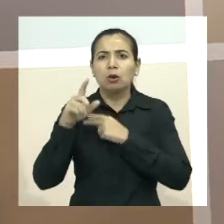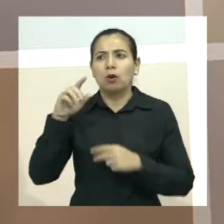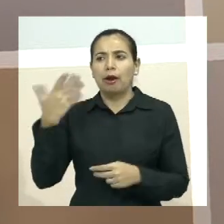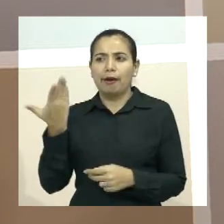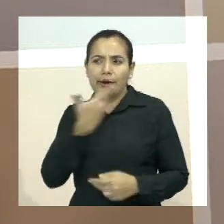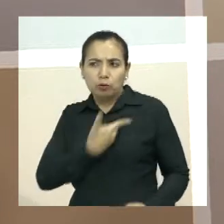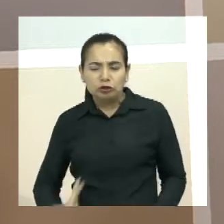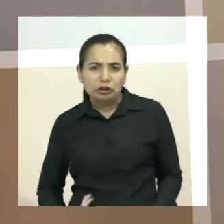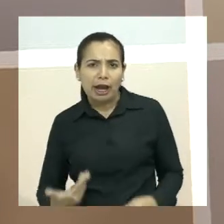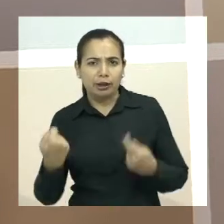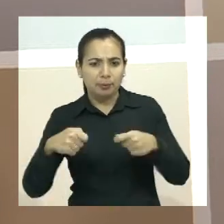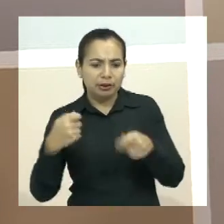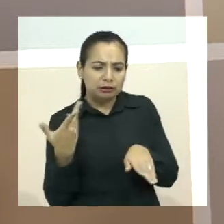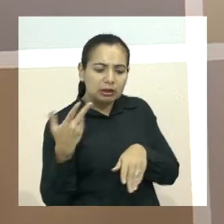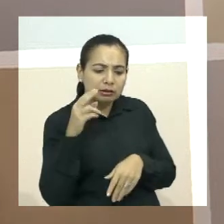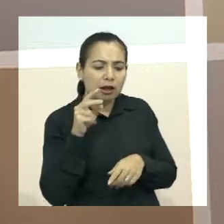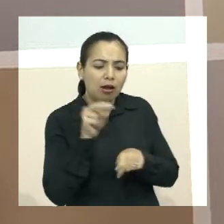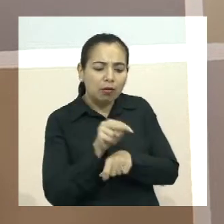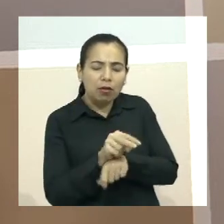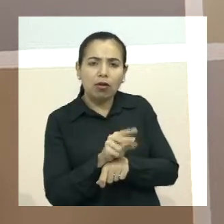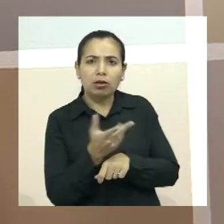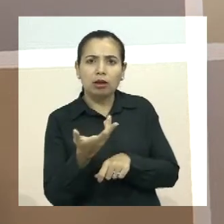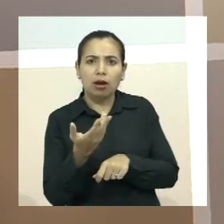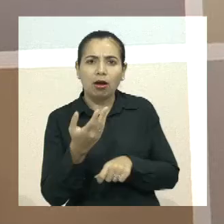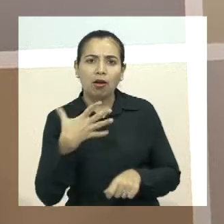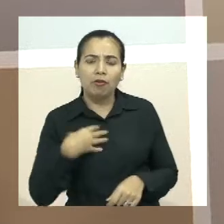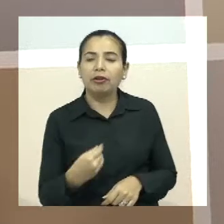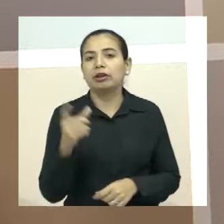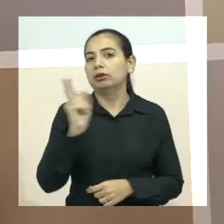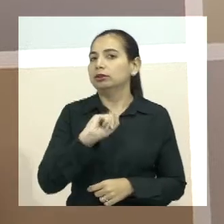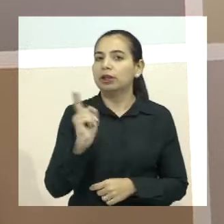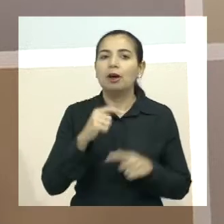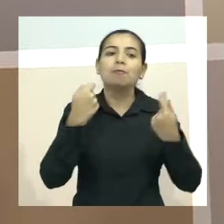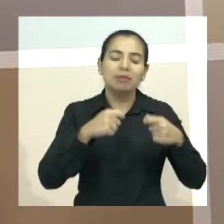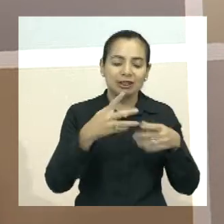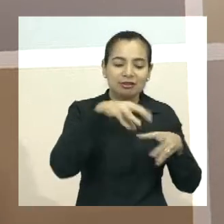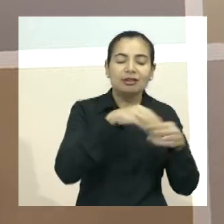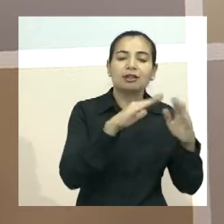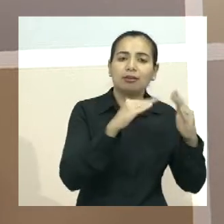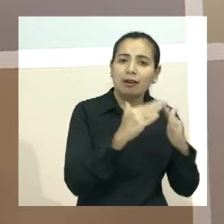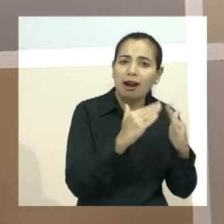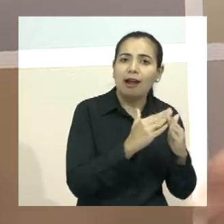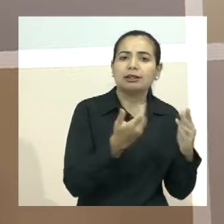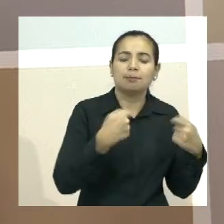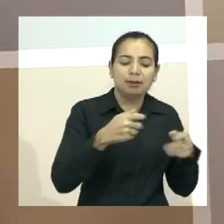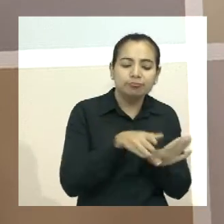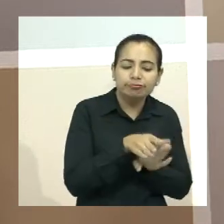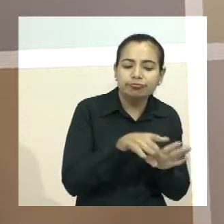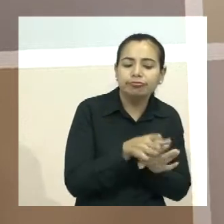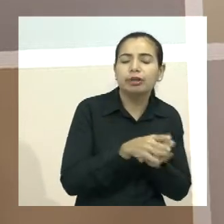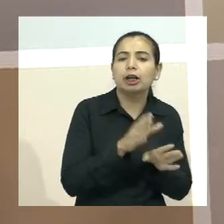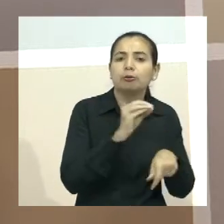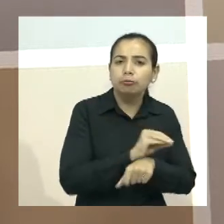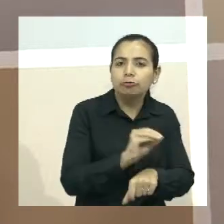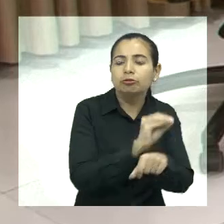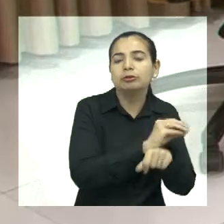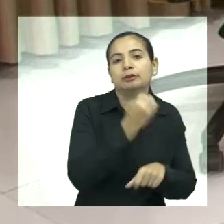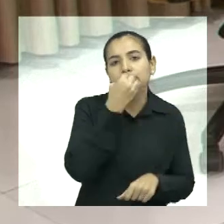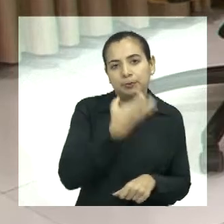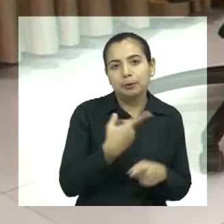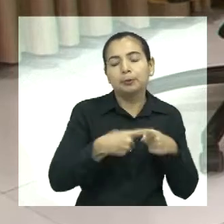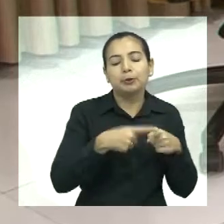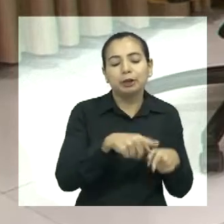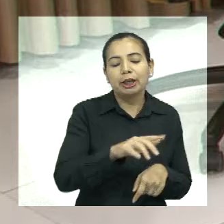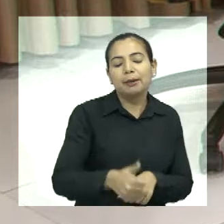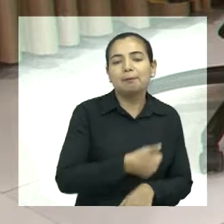ele vai saber a hora certa de iniciatividade, com quem, da forma correta, da forma adequada e tendo os cuidados necessários. Até porque também